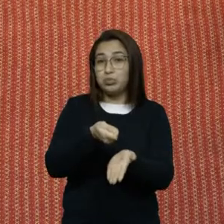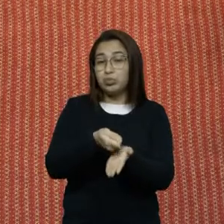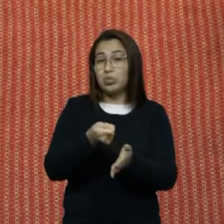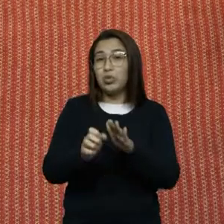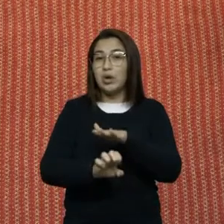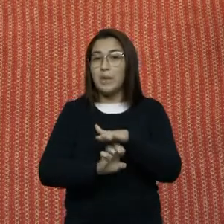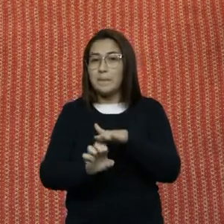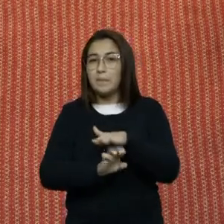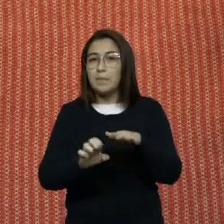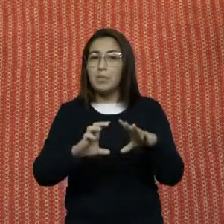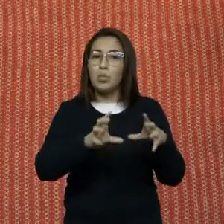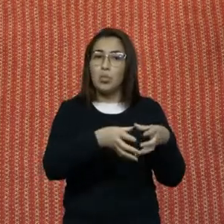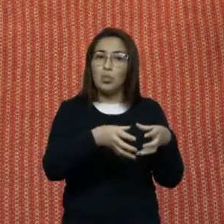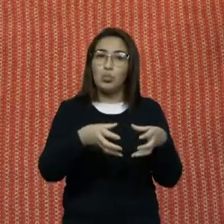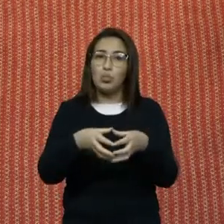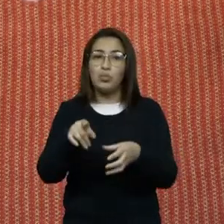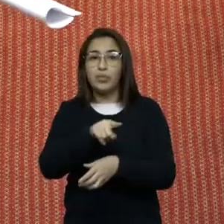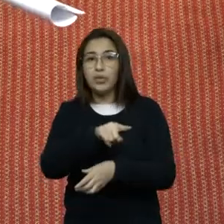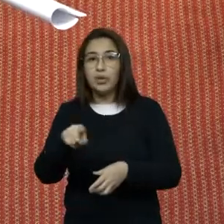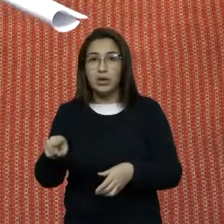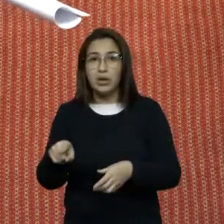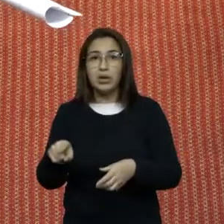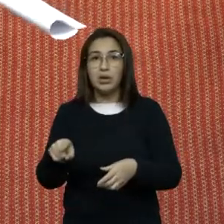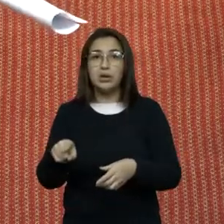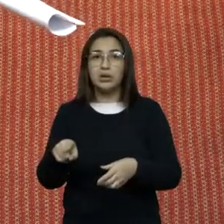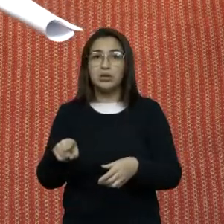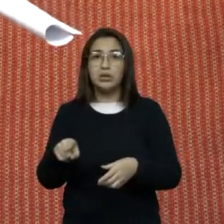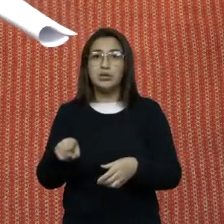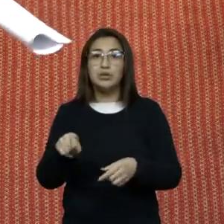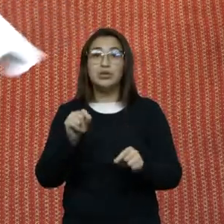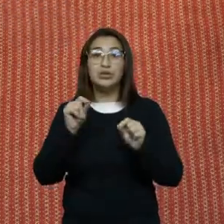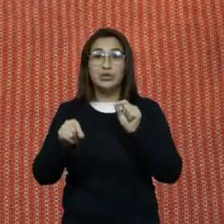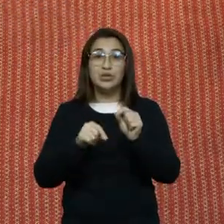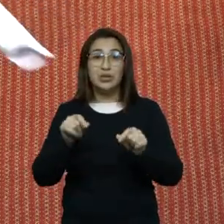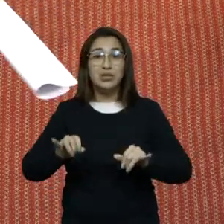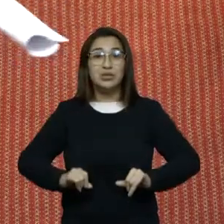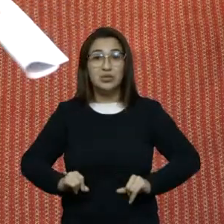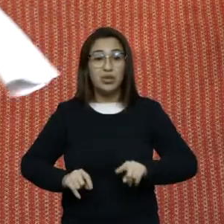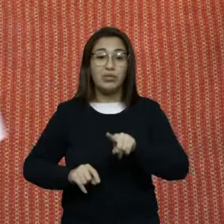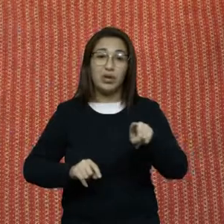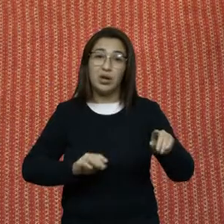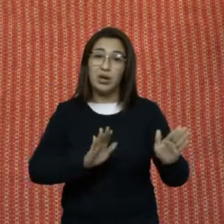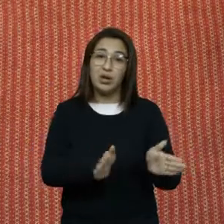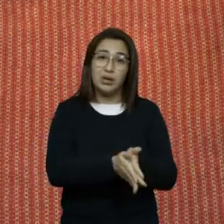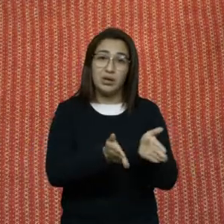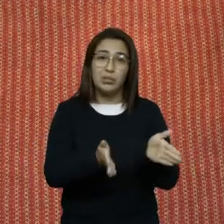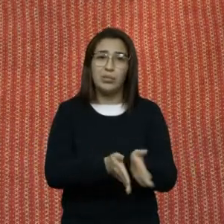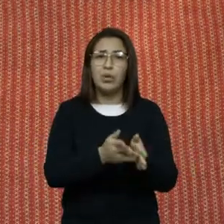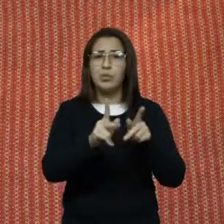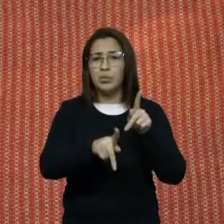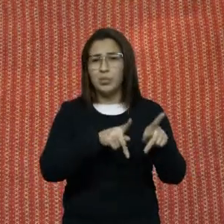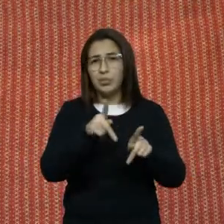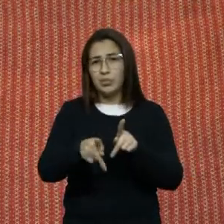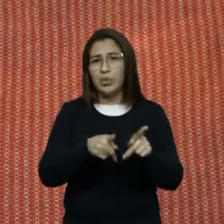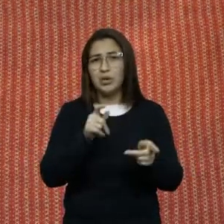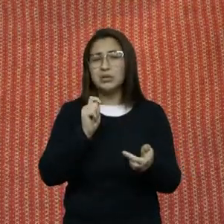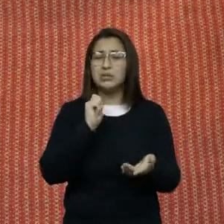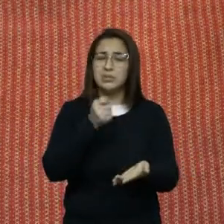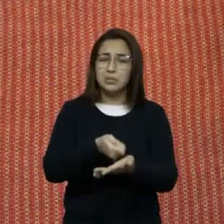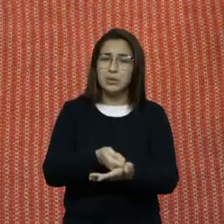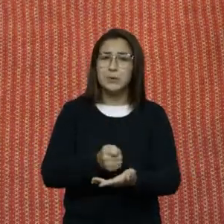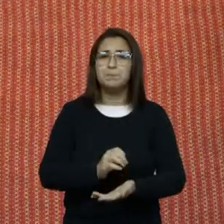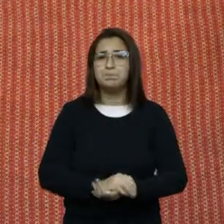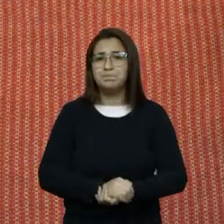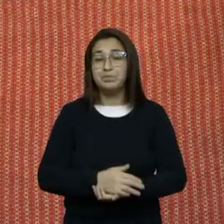empresas dos setores vai acabar na ponta vai ser o Catarinense que vai pagar na ponta Então o que nós temos que